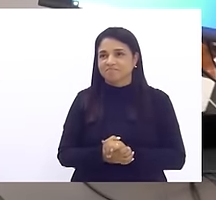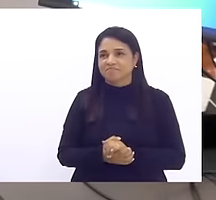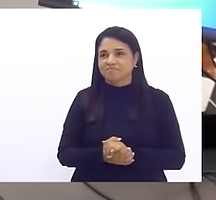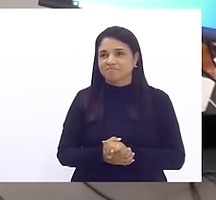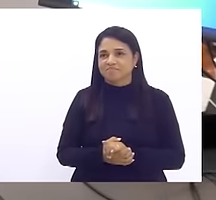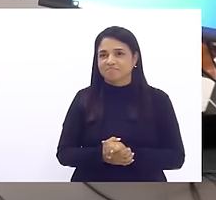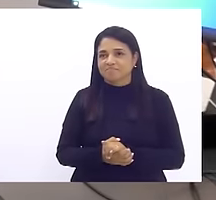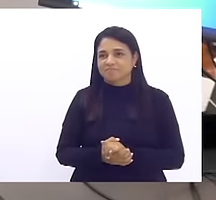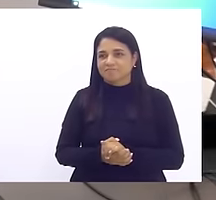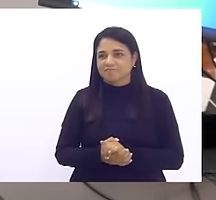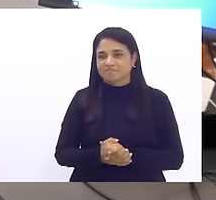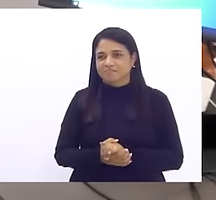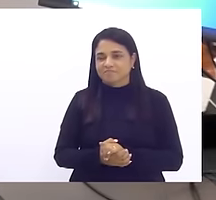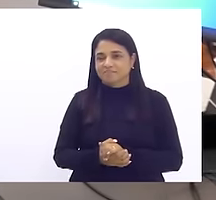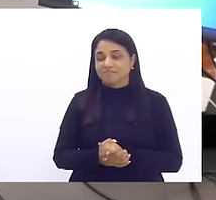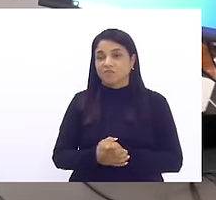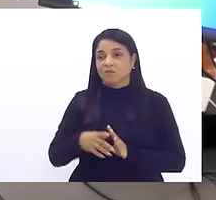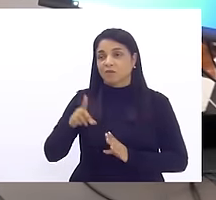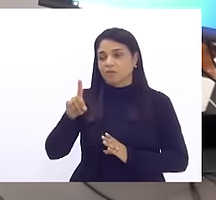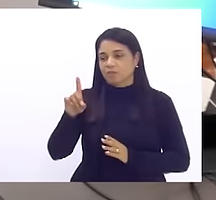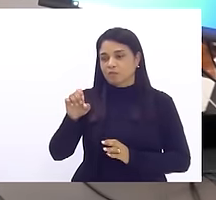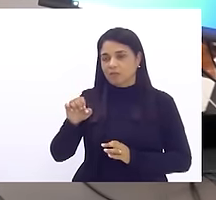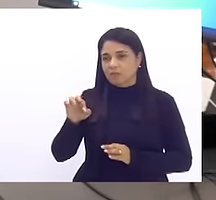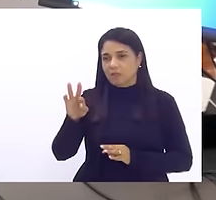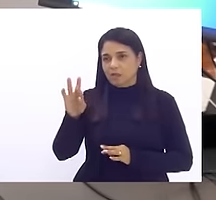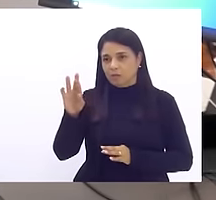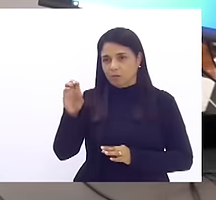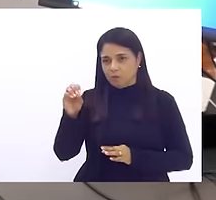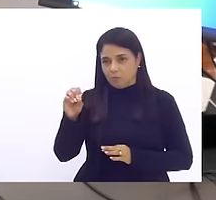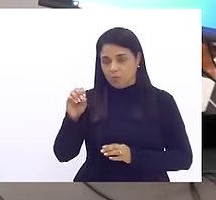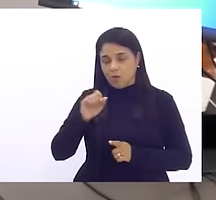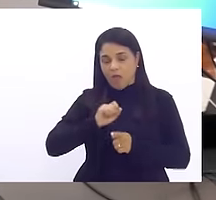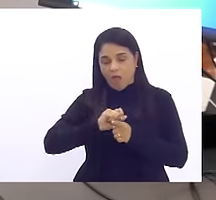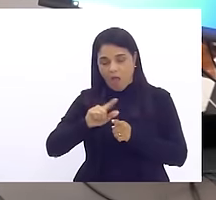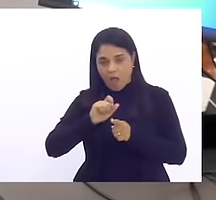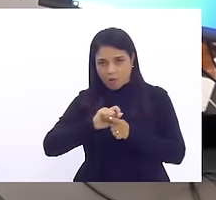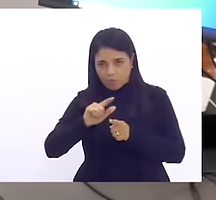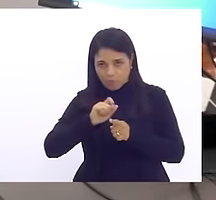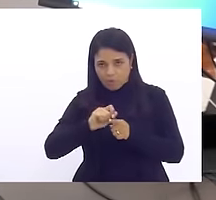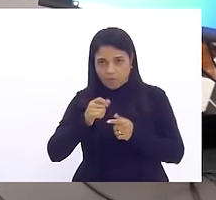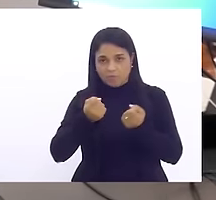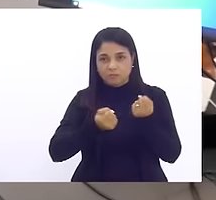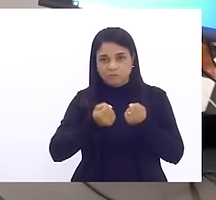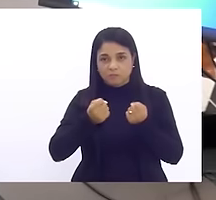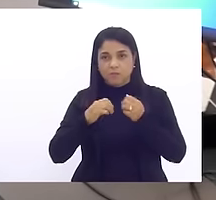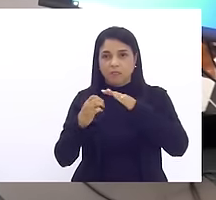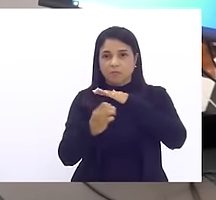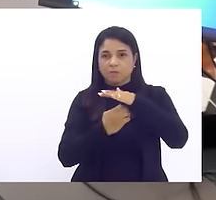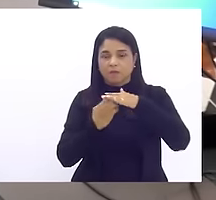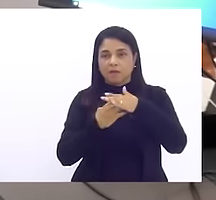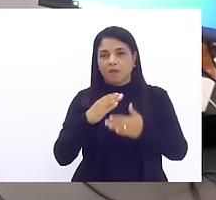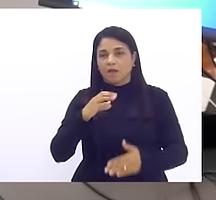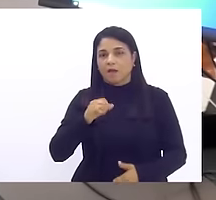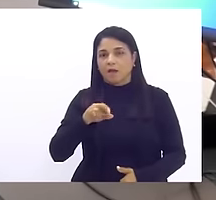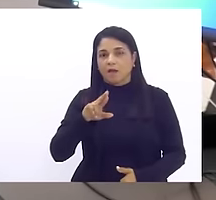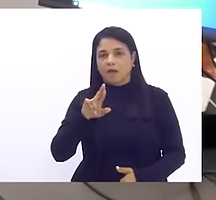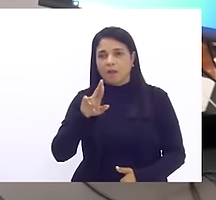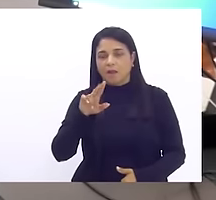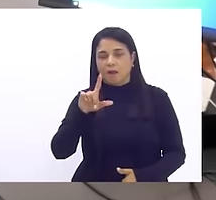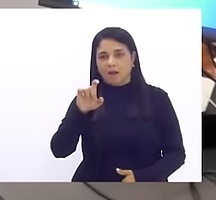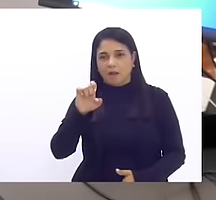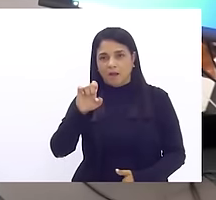Rafael o Detro mantém contratos de aluguel desses veículos Sim qual empresa karlex quantos